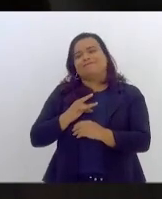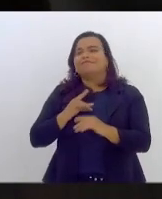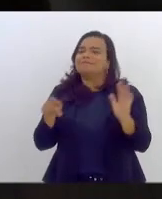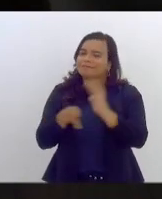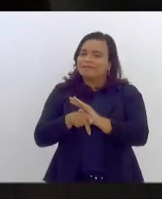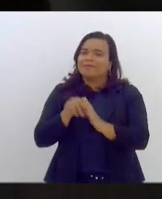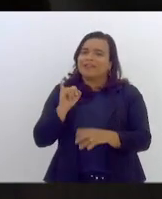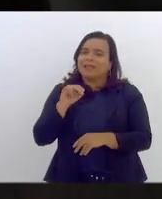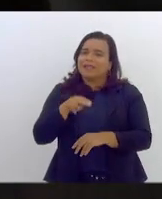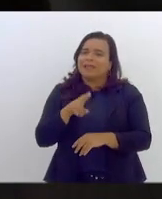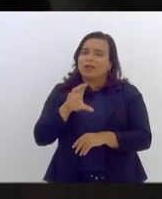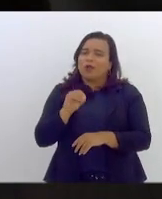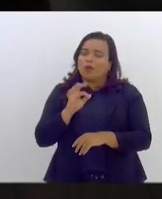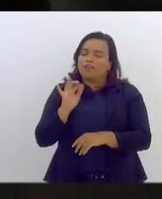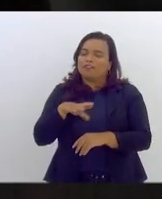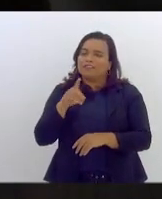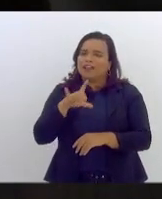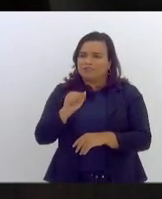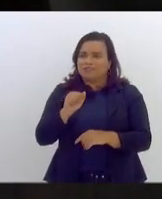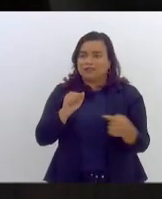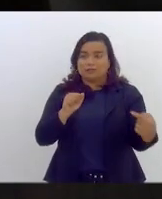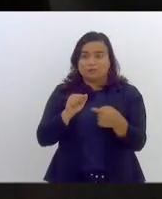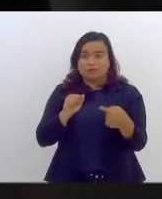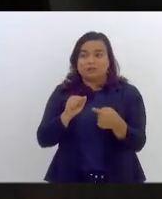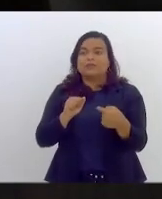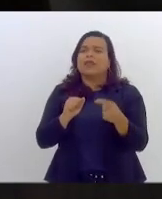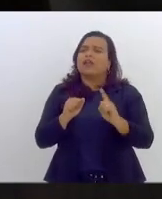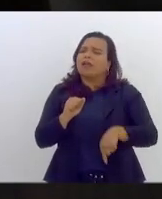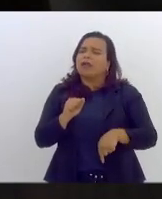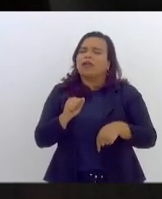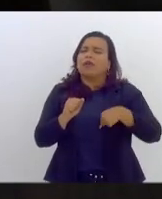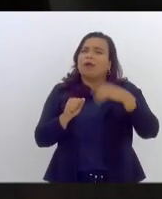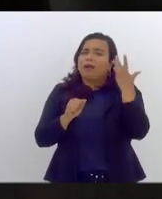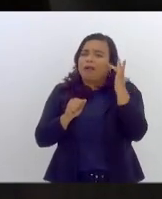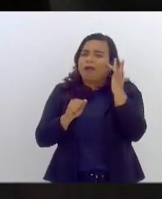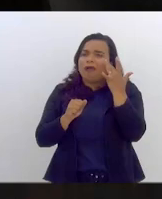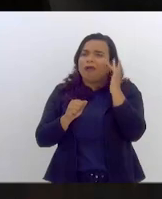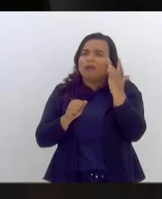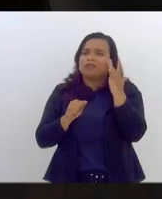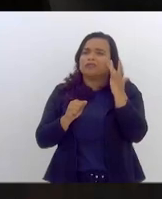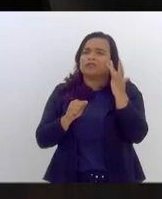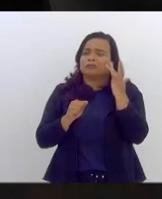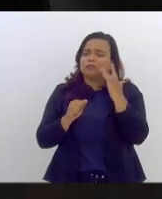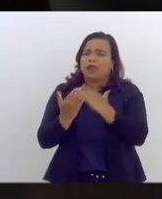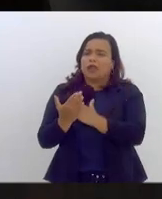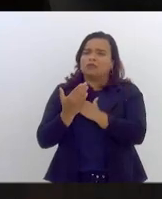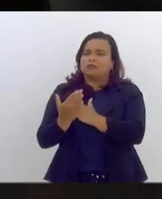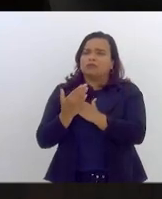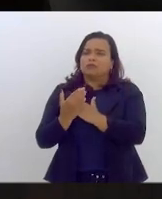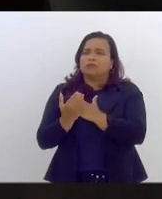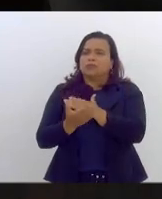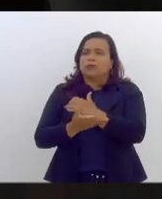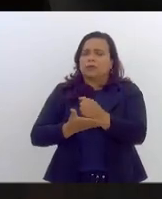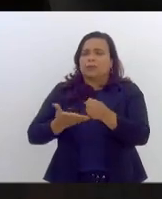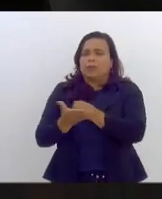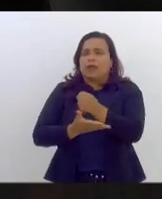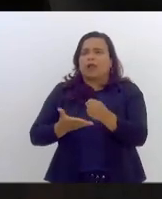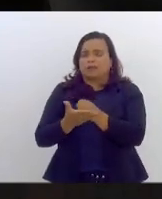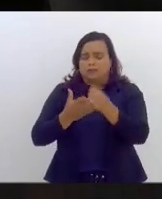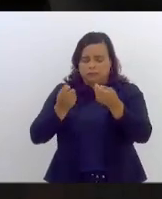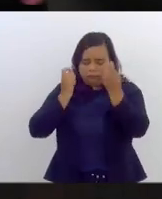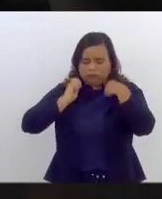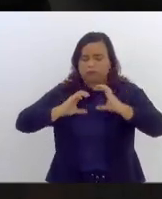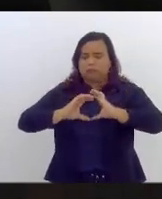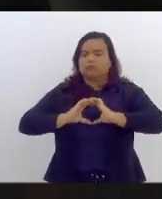inconfidência. É essa inconfidência que eu acho que lastreia o sentido da medalha